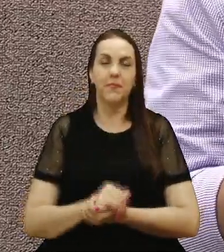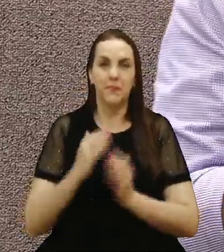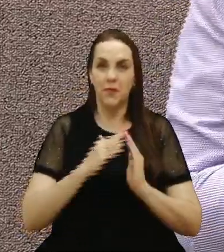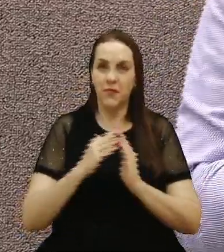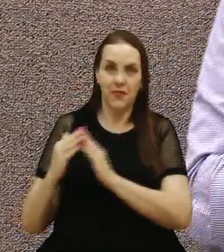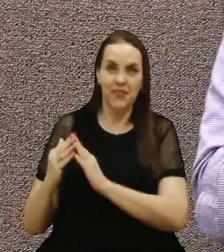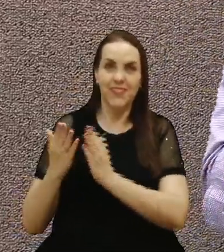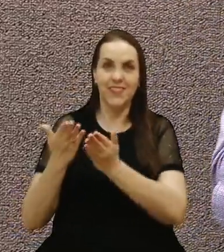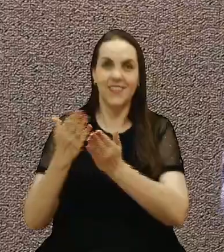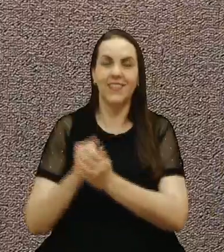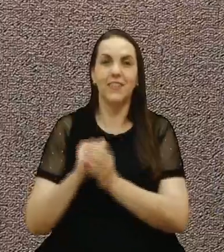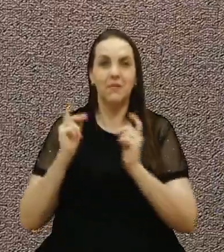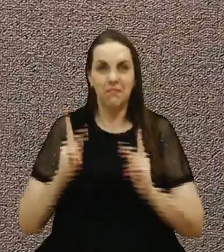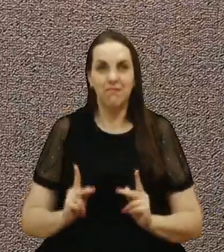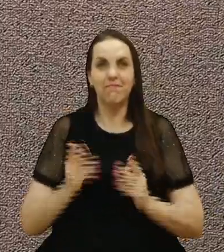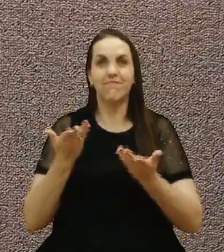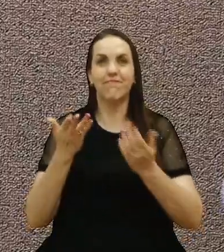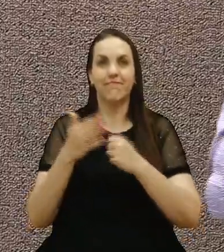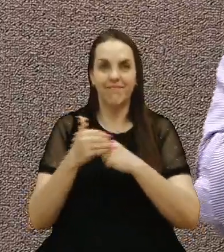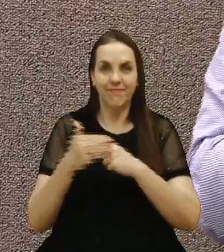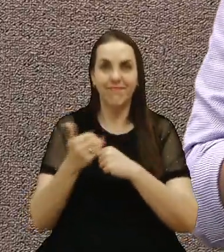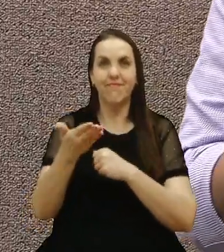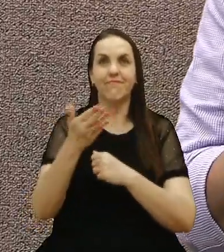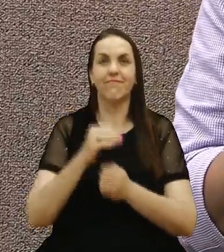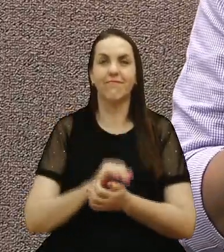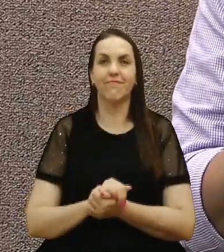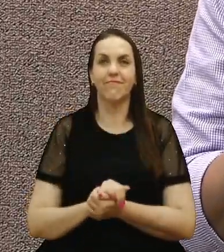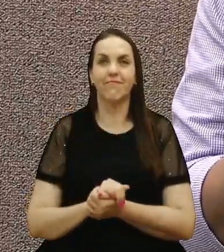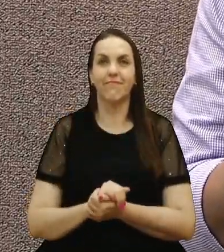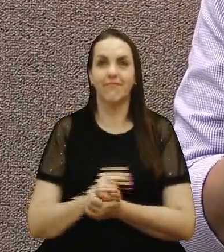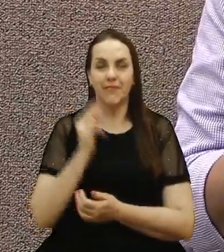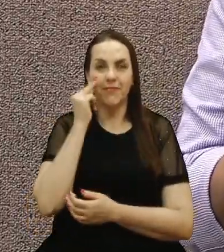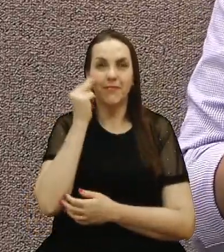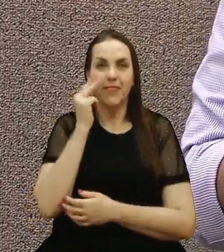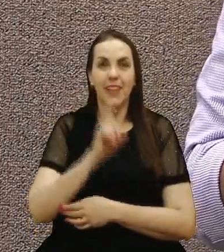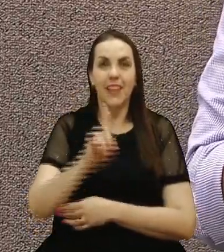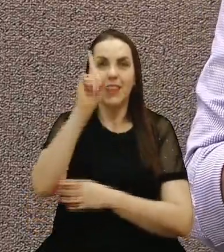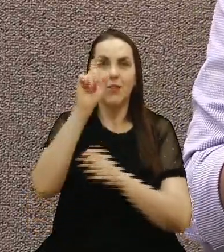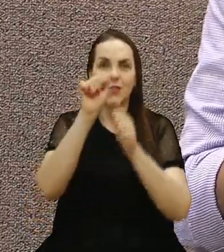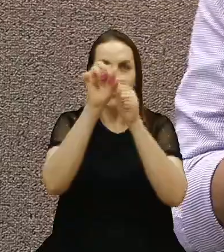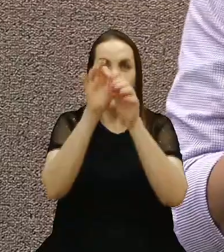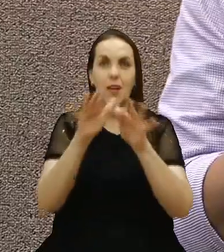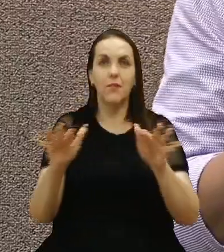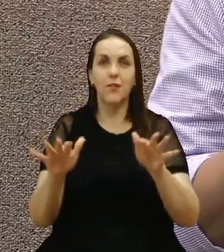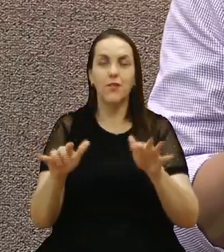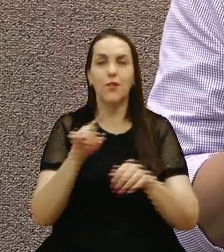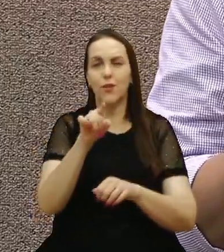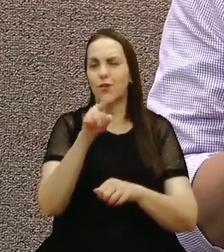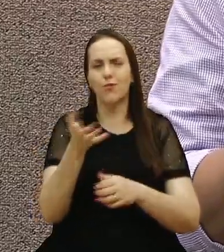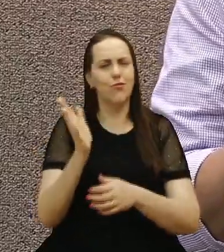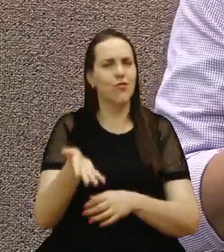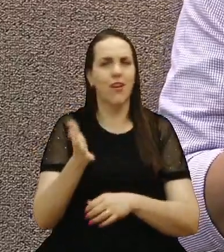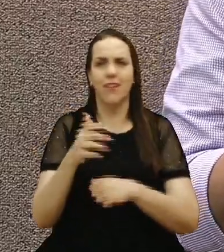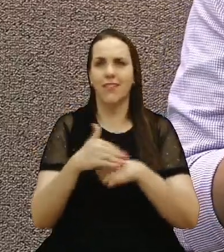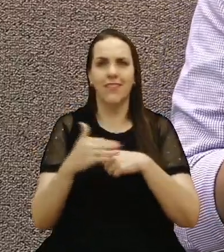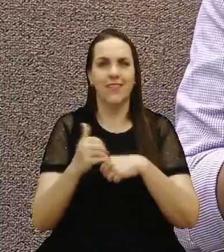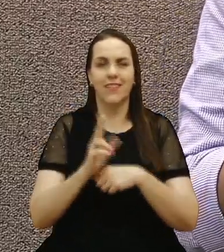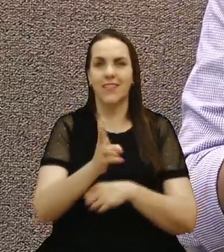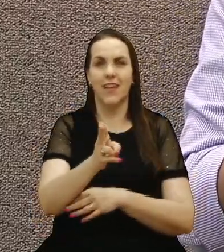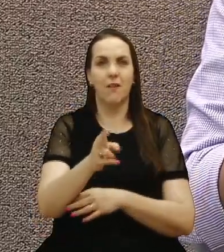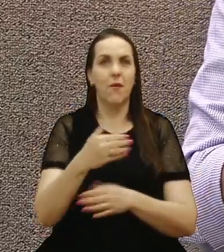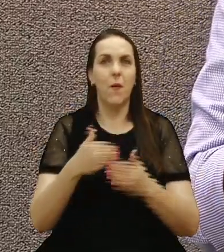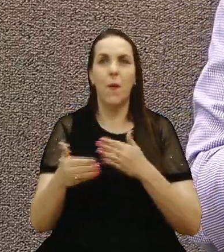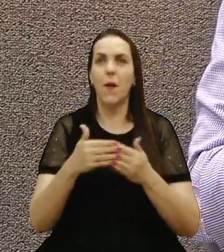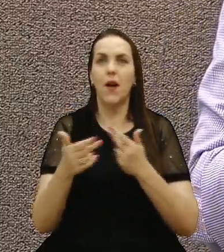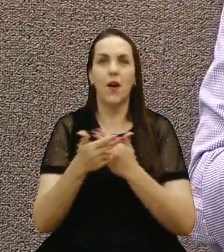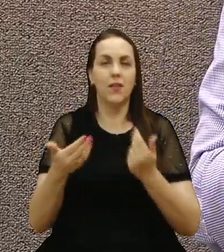uma pessoa do bem, cortês. Cláudio, Deus já te abençoou porque tu é essa pessoa querida e tu sabe que nós, diferente de qualquer coisa,